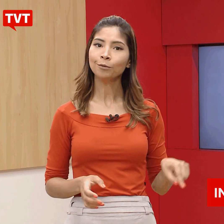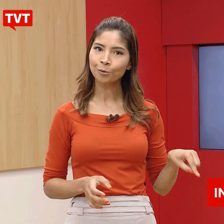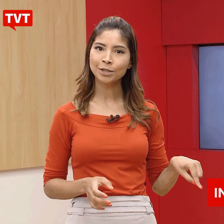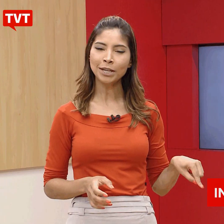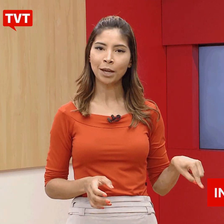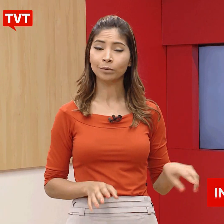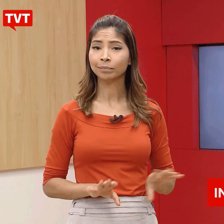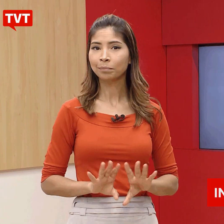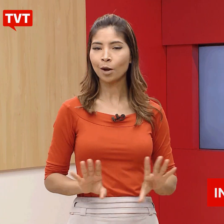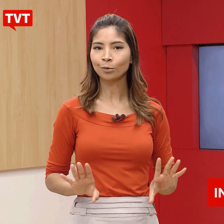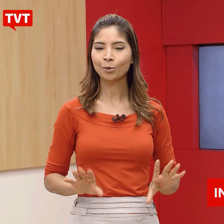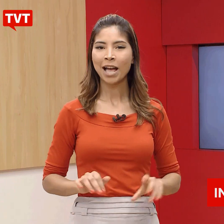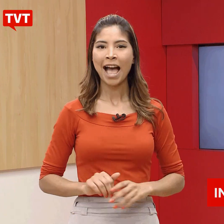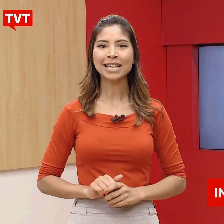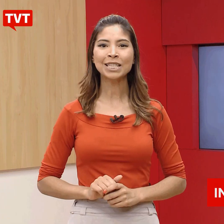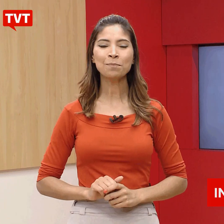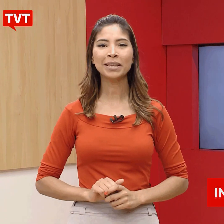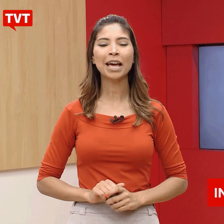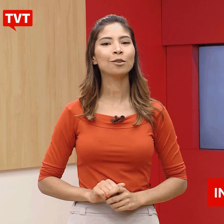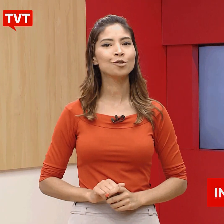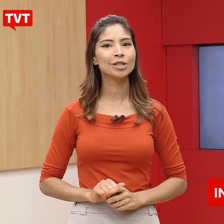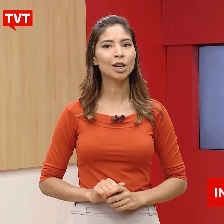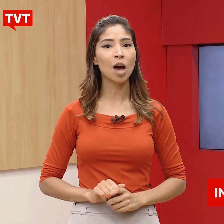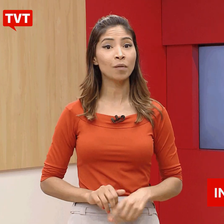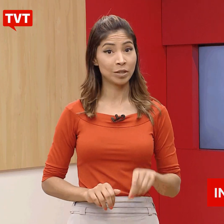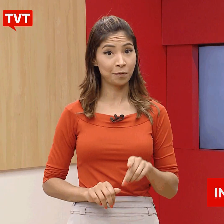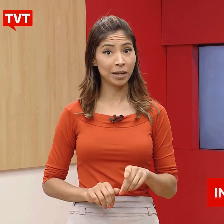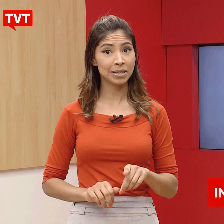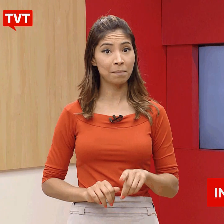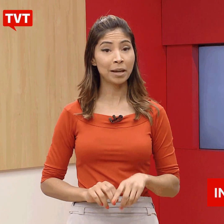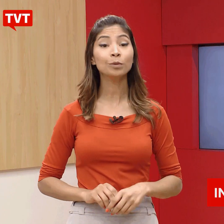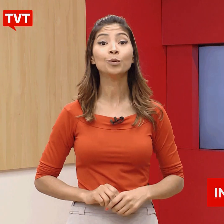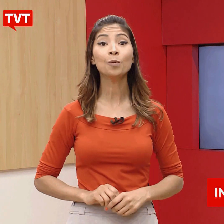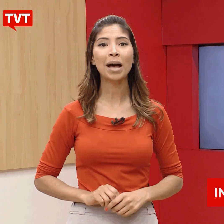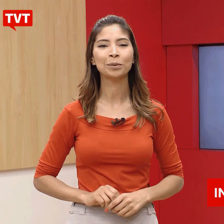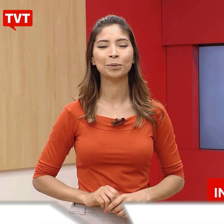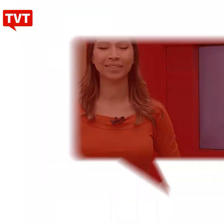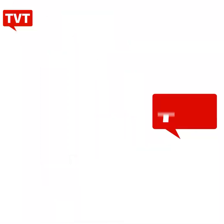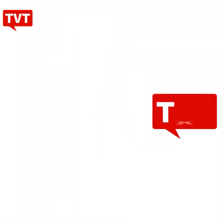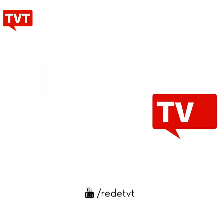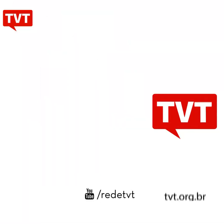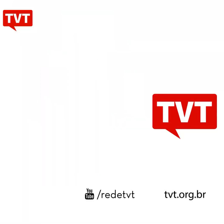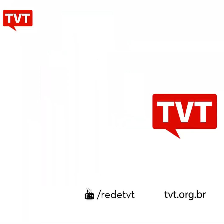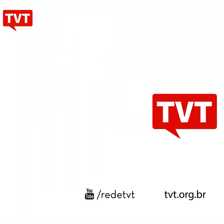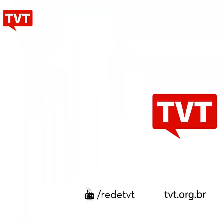clicar no sininho. Pronto. Assim que pintar notícia nova, você fica sabendo no ato.